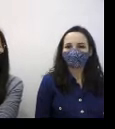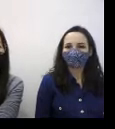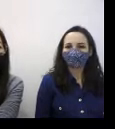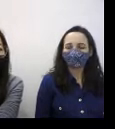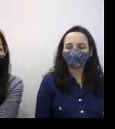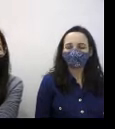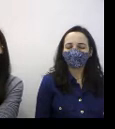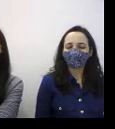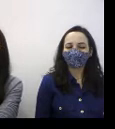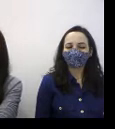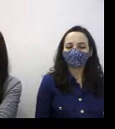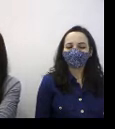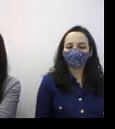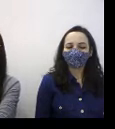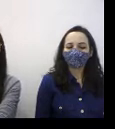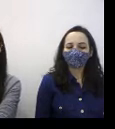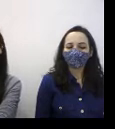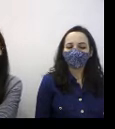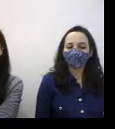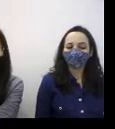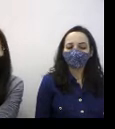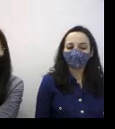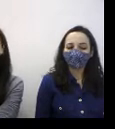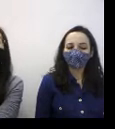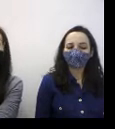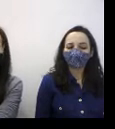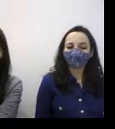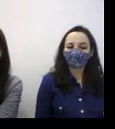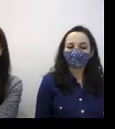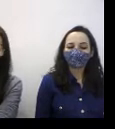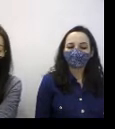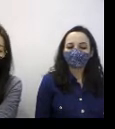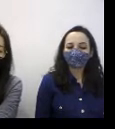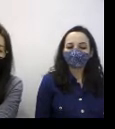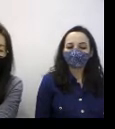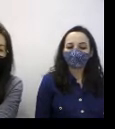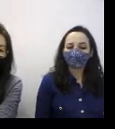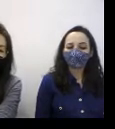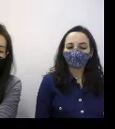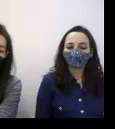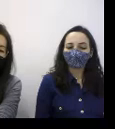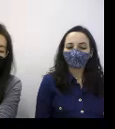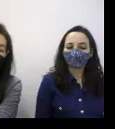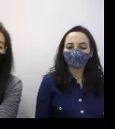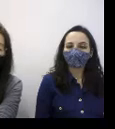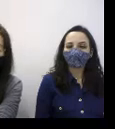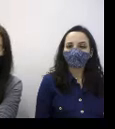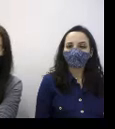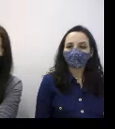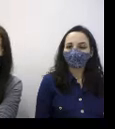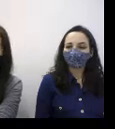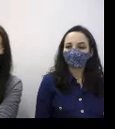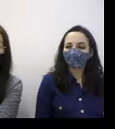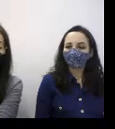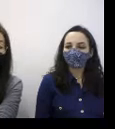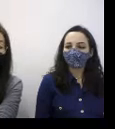um desafio, né, um esforço grande, e você conquista aquilo que você se esforçou para